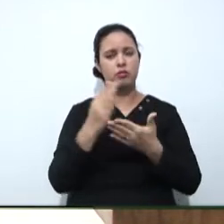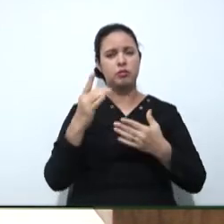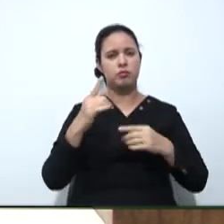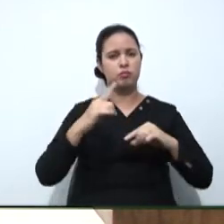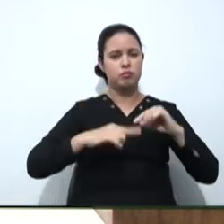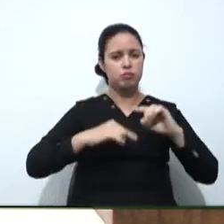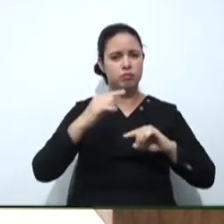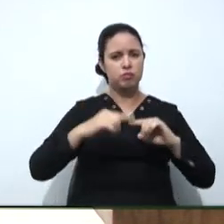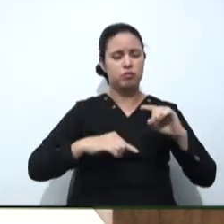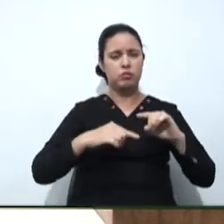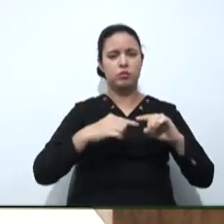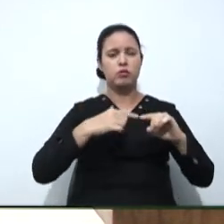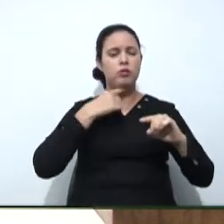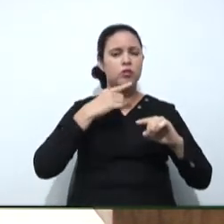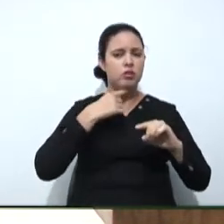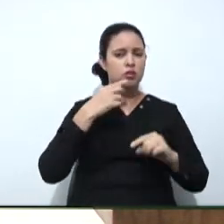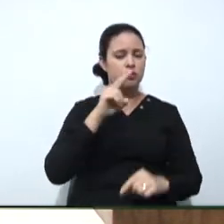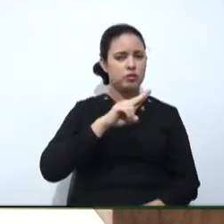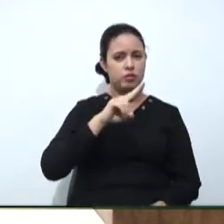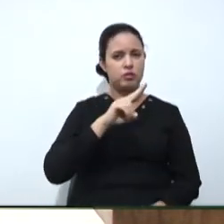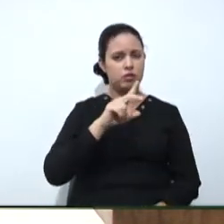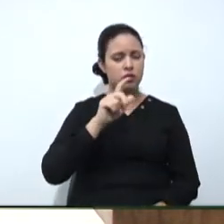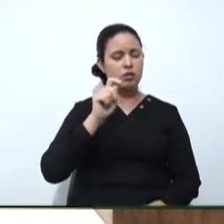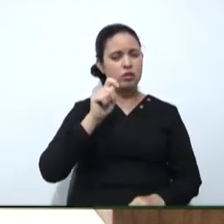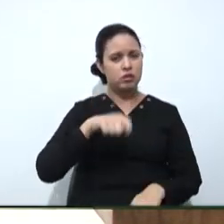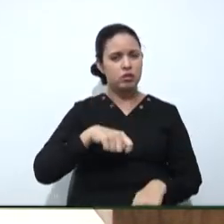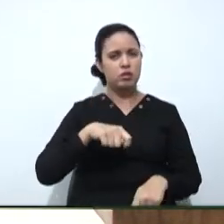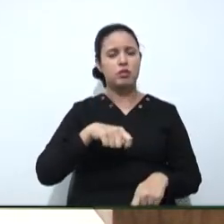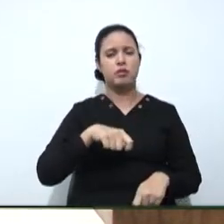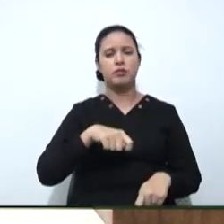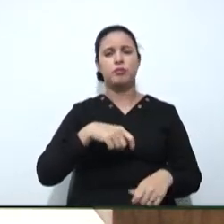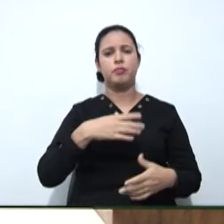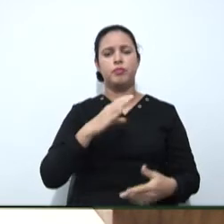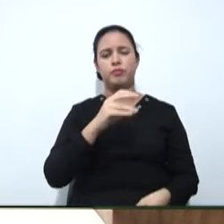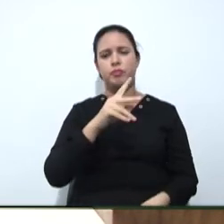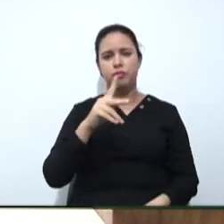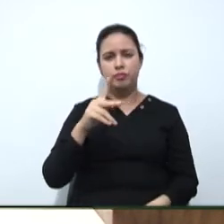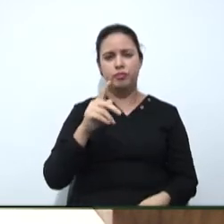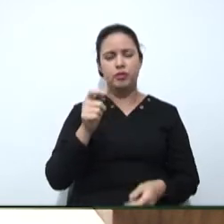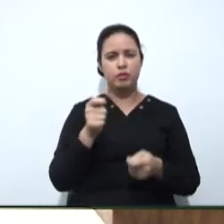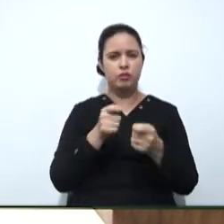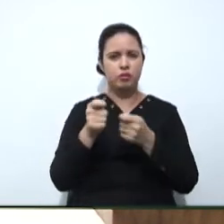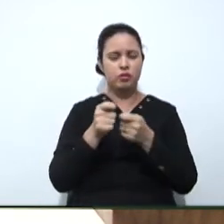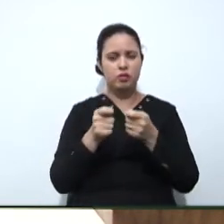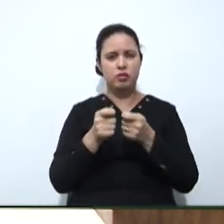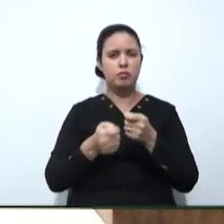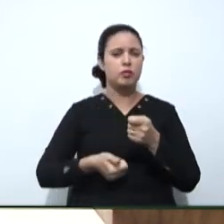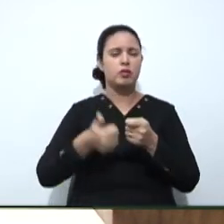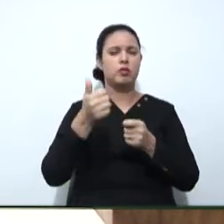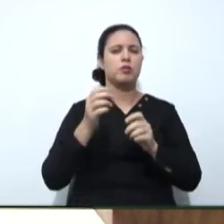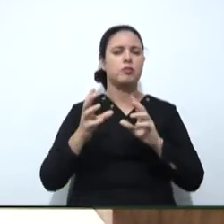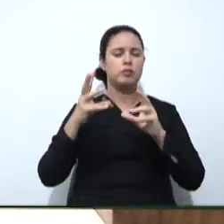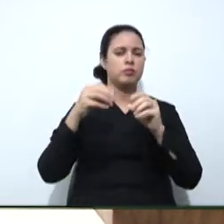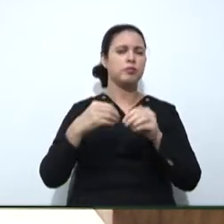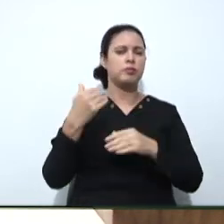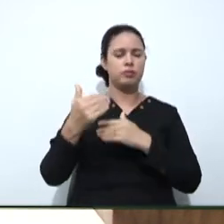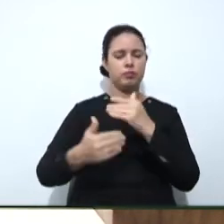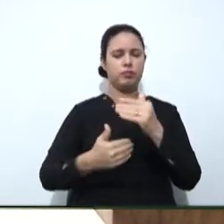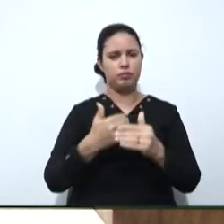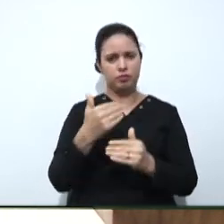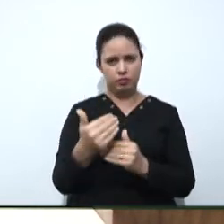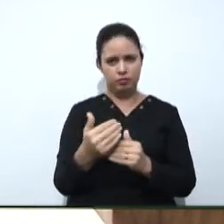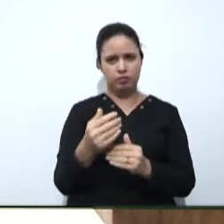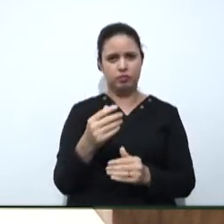falado, né? Então, a cooperativa, quando ela passa a controlar melhor todos os seus processos, ela, através